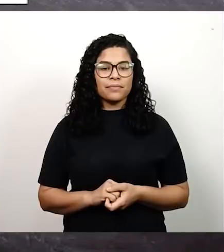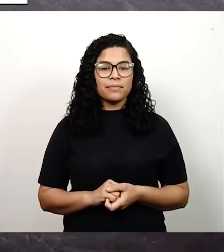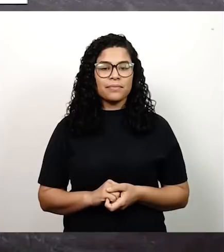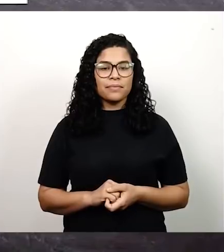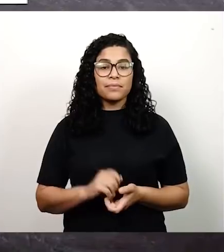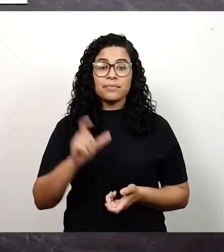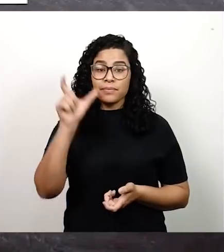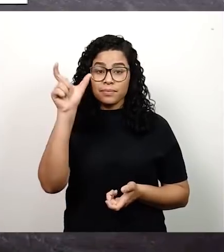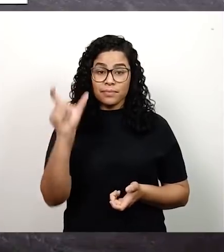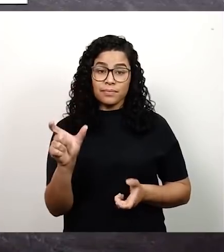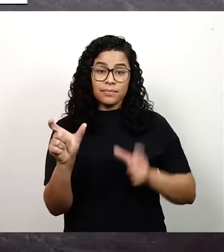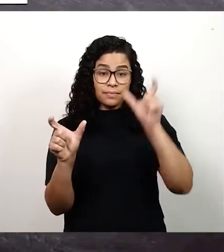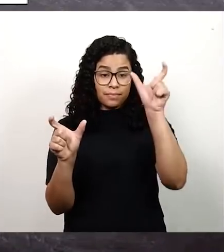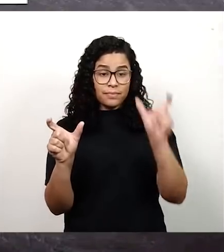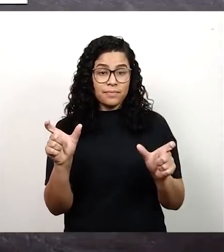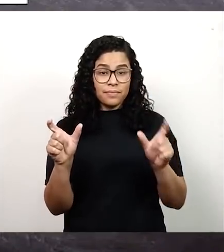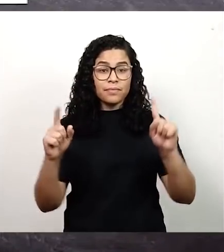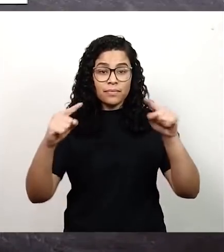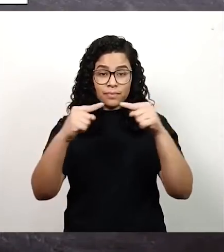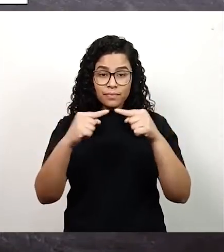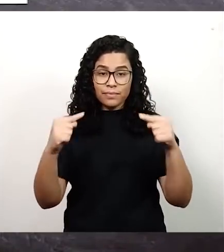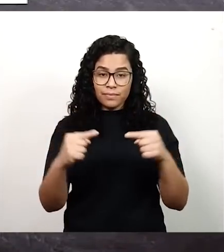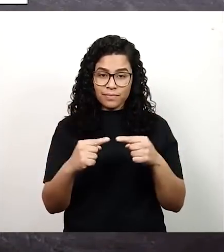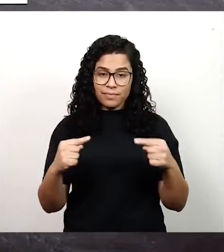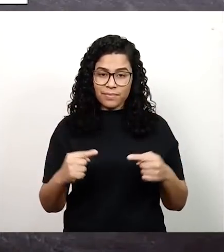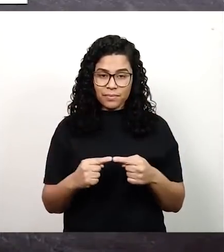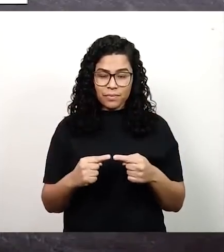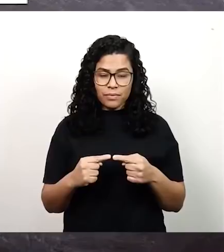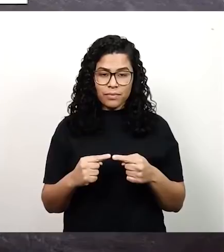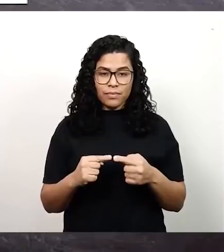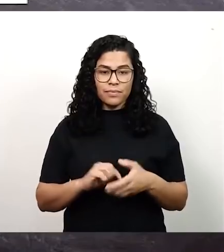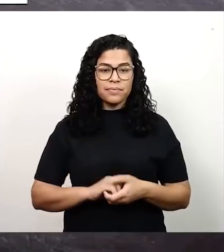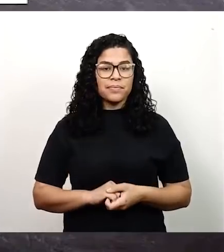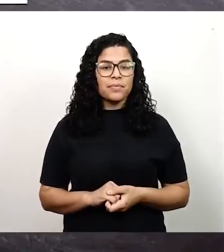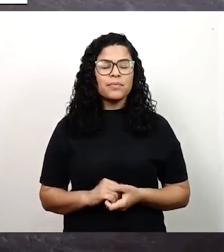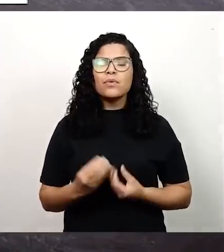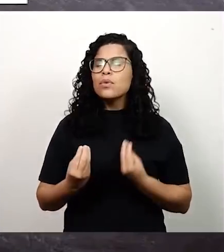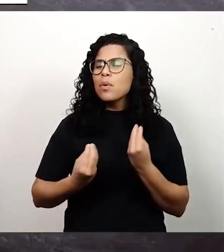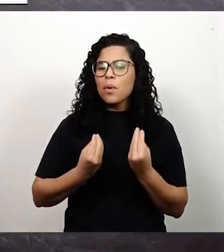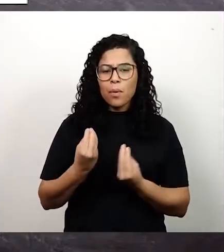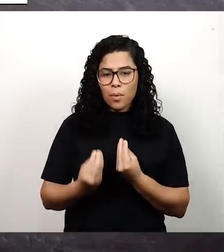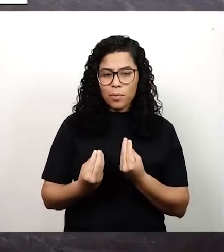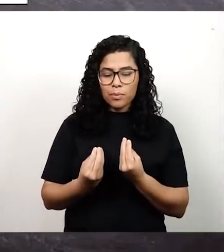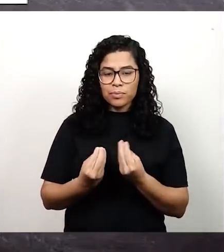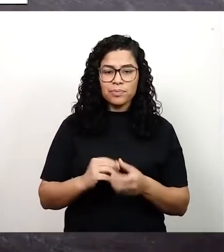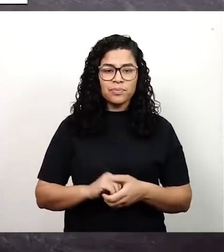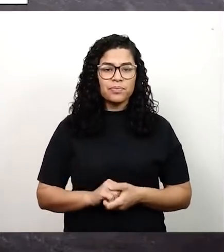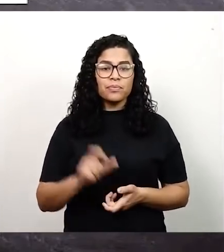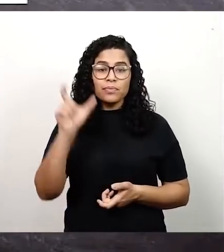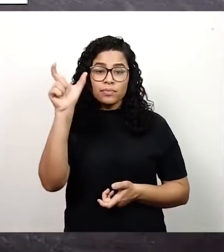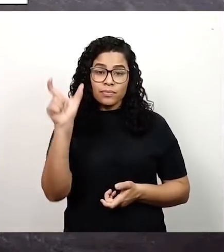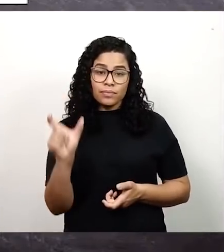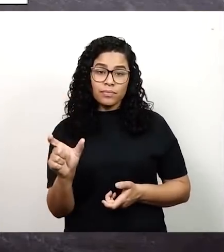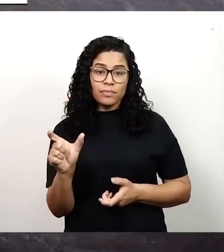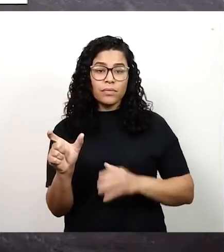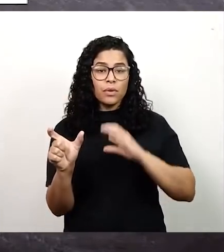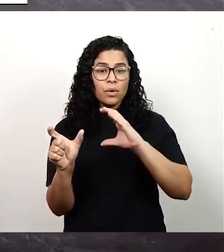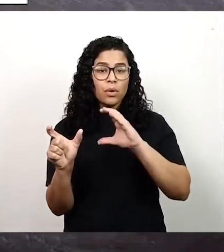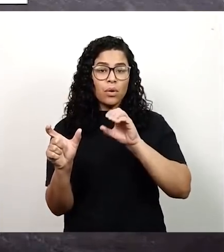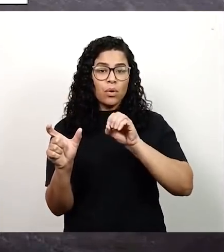fazer? Relacionar as duas colunas. Como funciona isso? Nós chamamos de